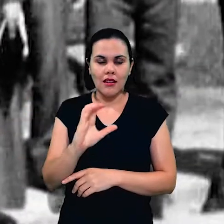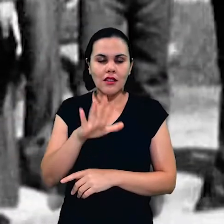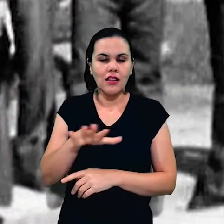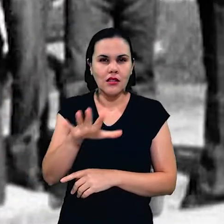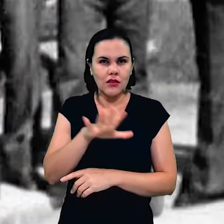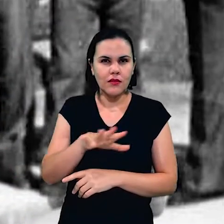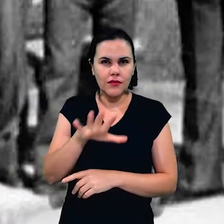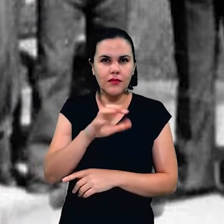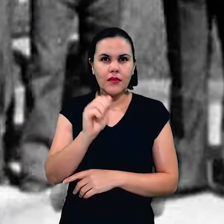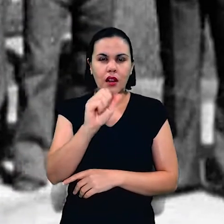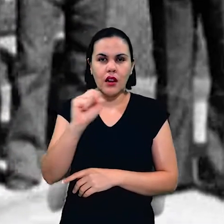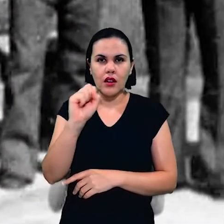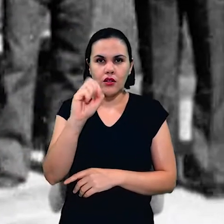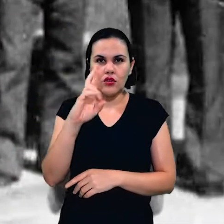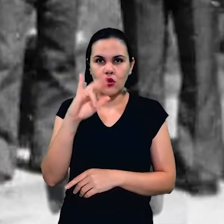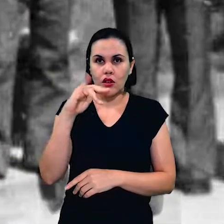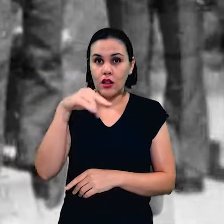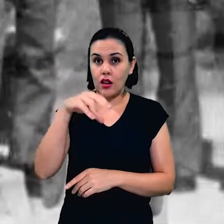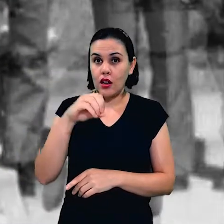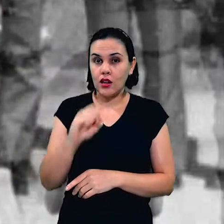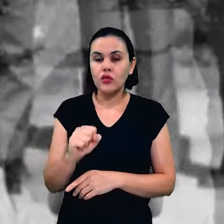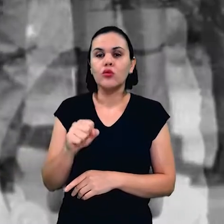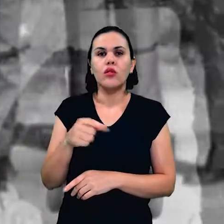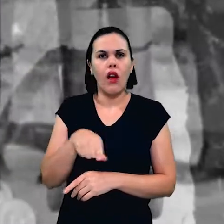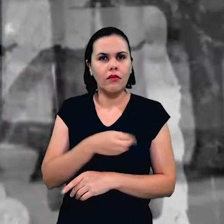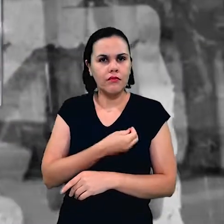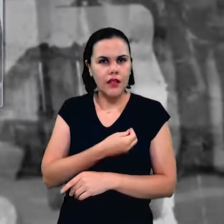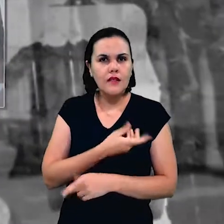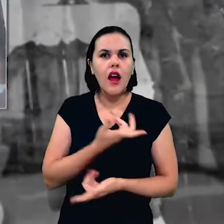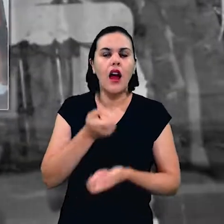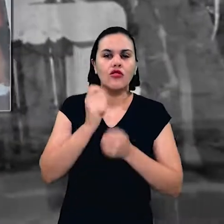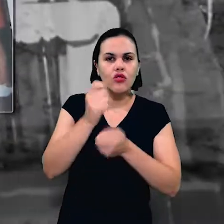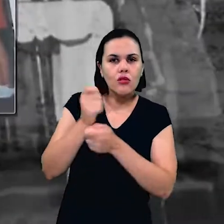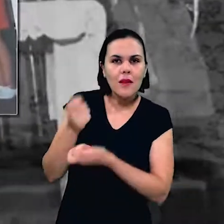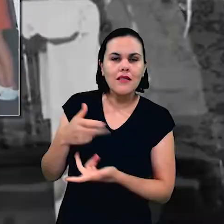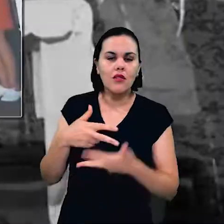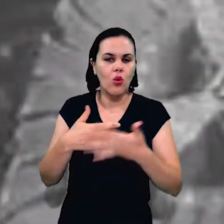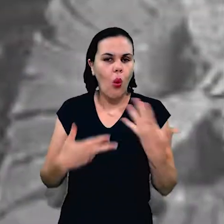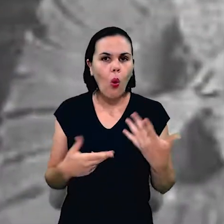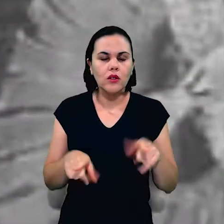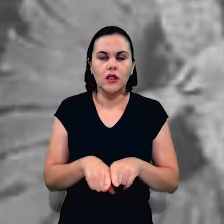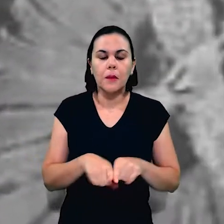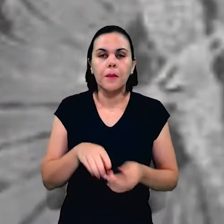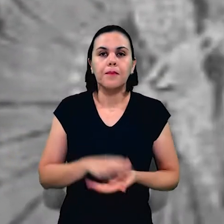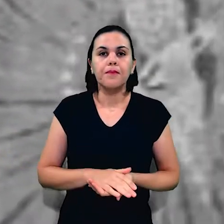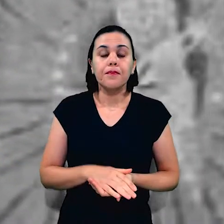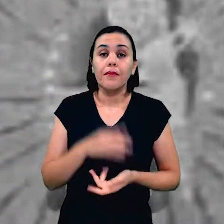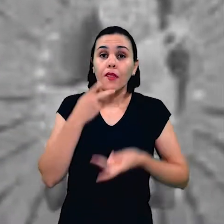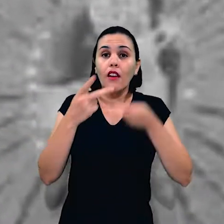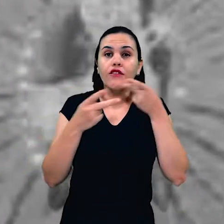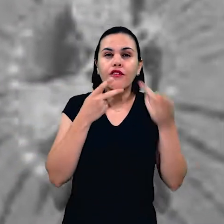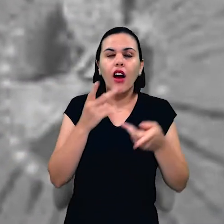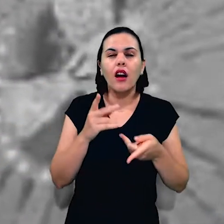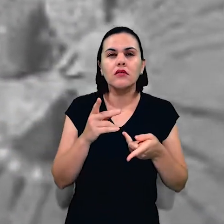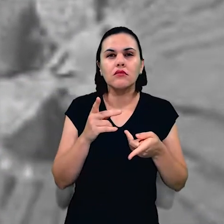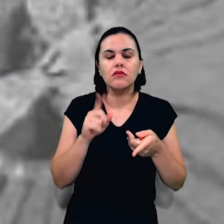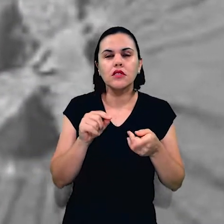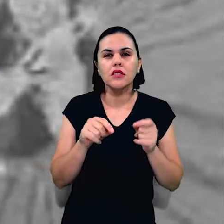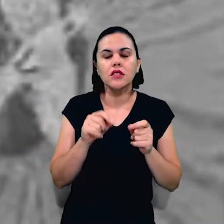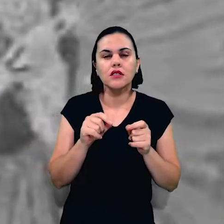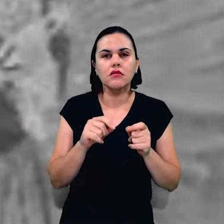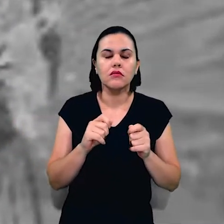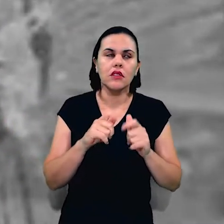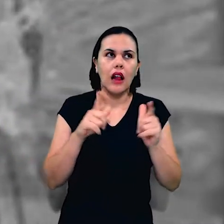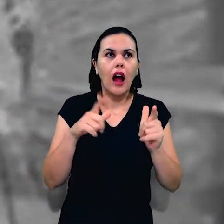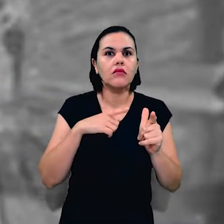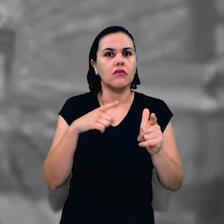né? Os açorianos são muito presentes na questão dos pescadores e aquela coisa toda. E aí dizem, né, isso é um... Claro